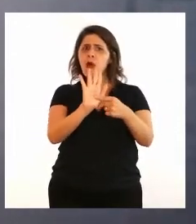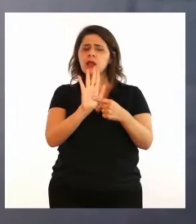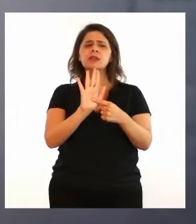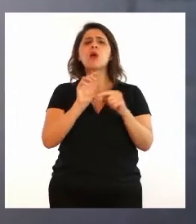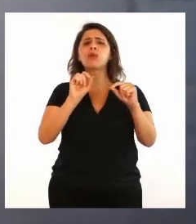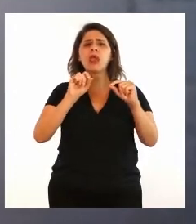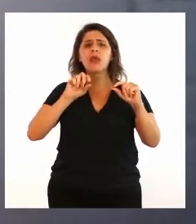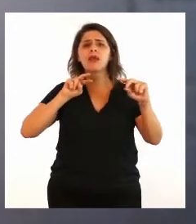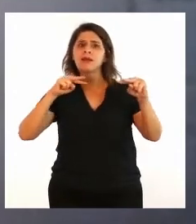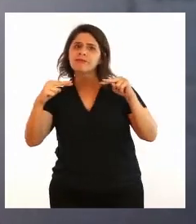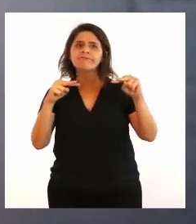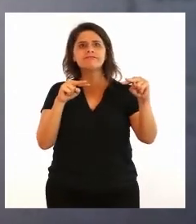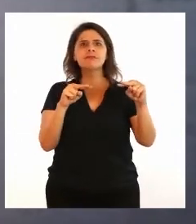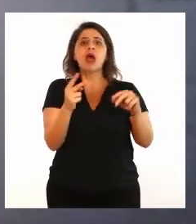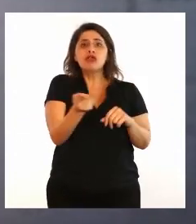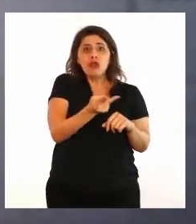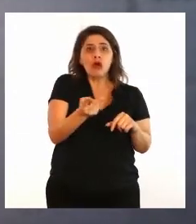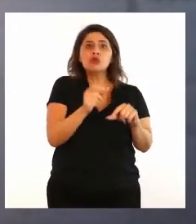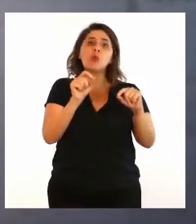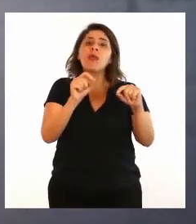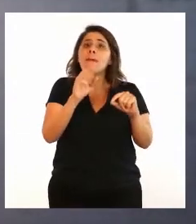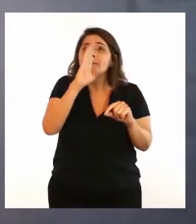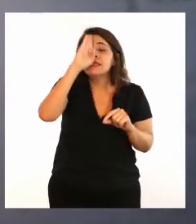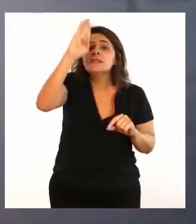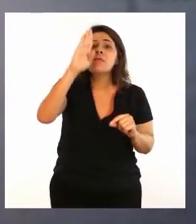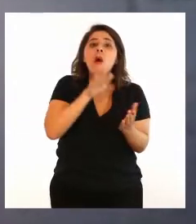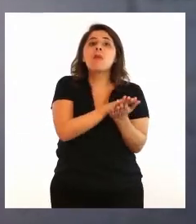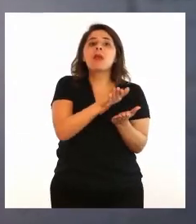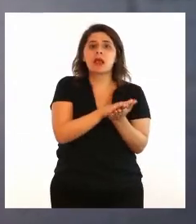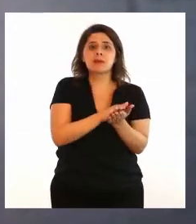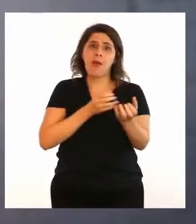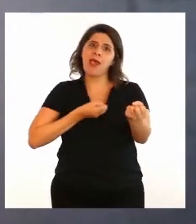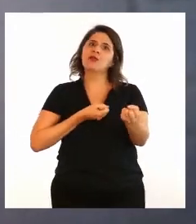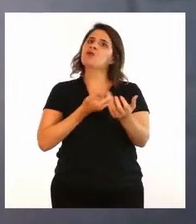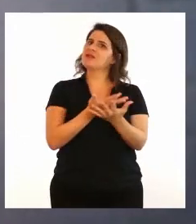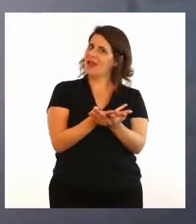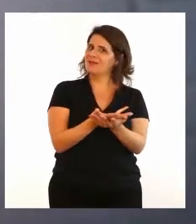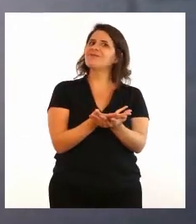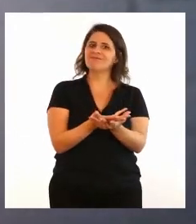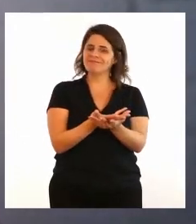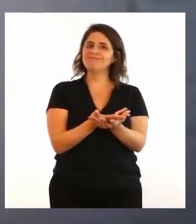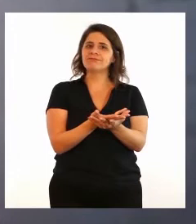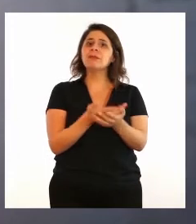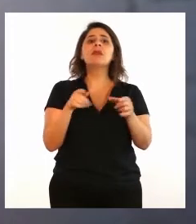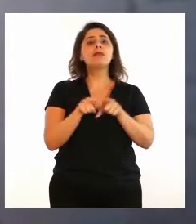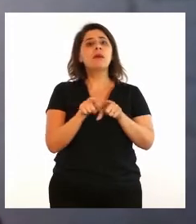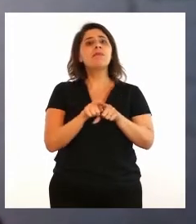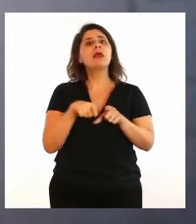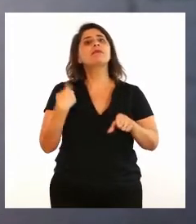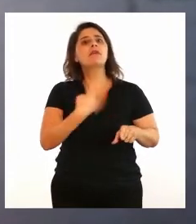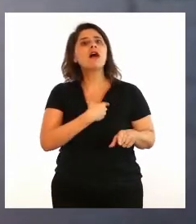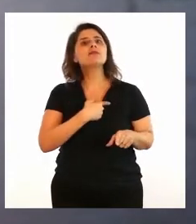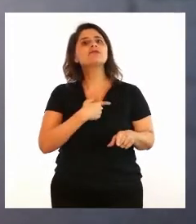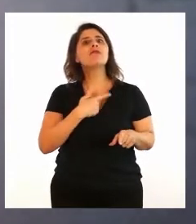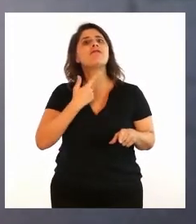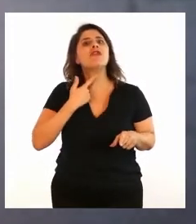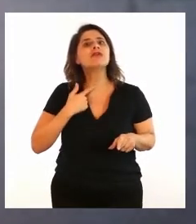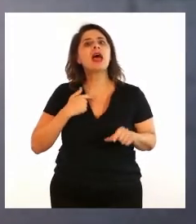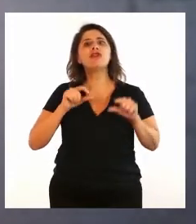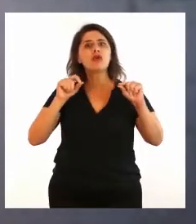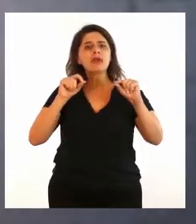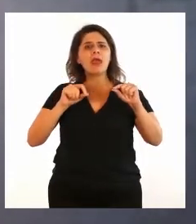publicação, que são os enunciados e o nosso esforço de apresentar um conjunto de diversos,